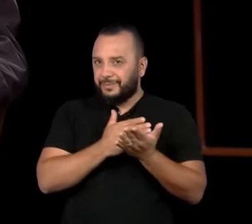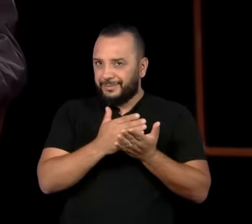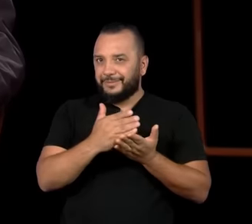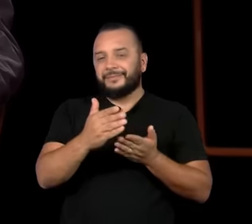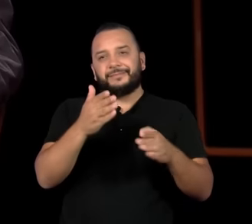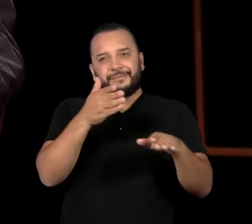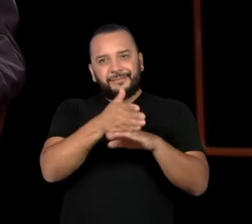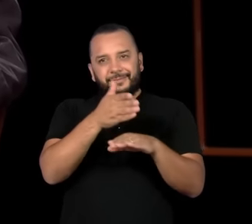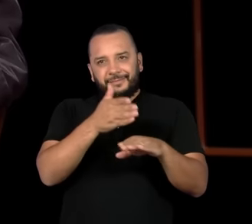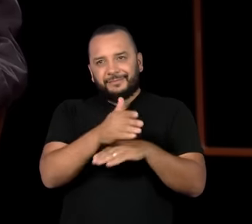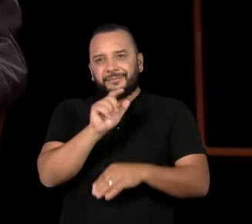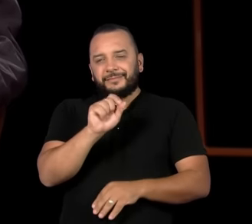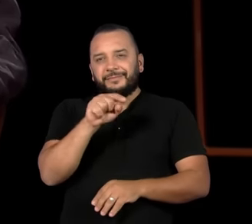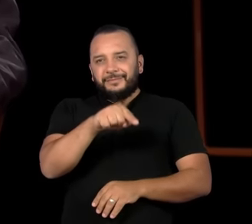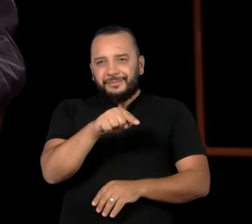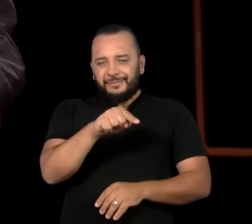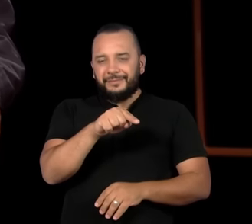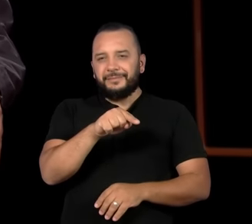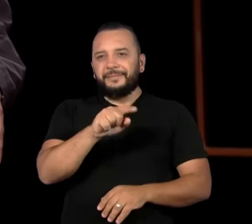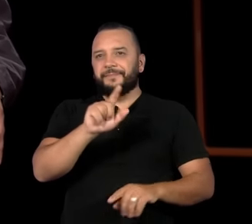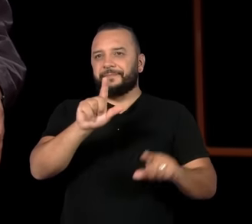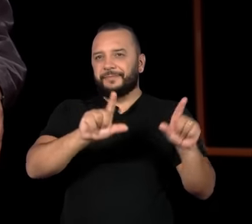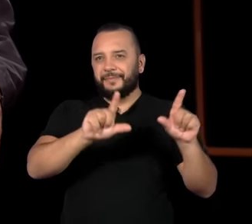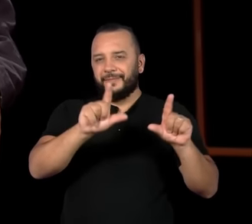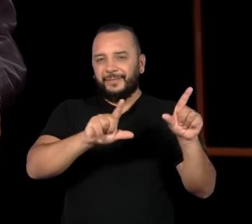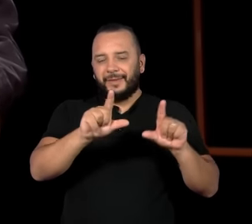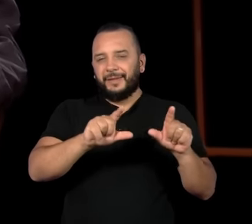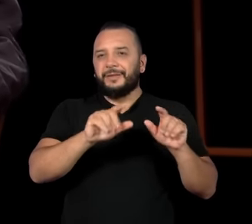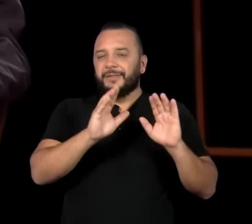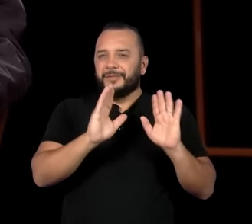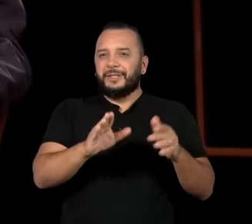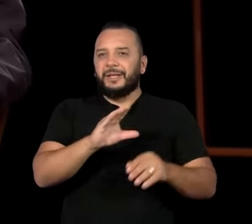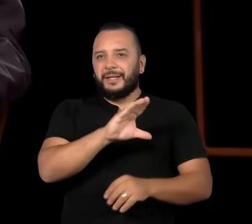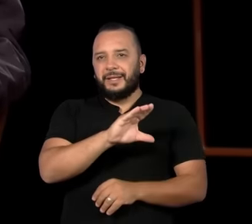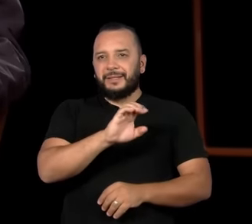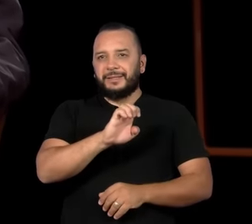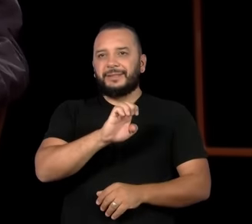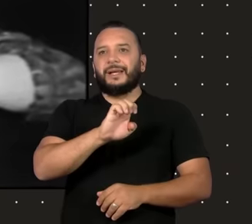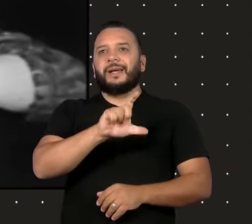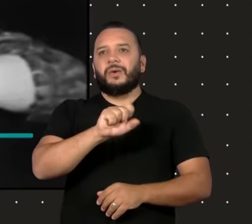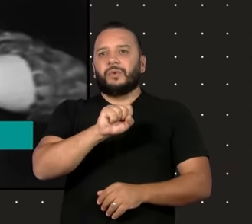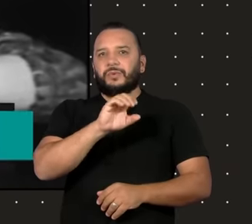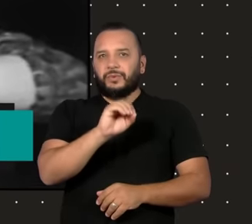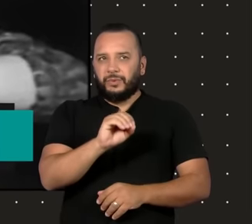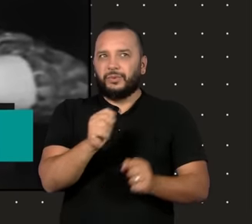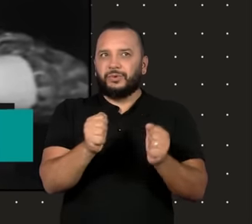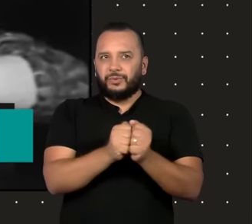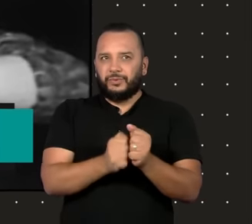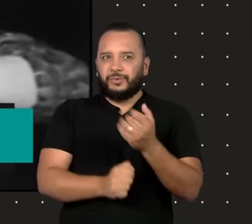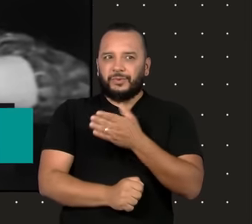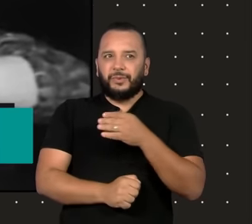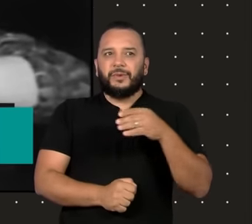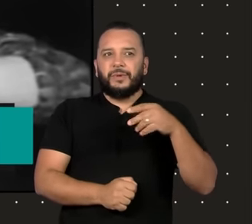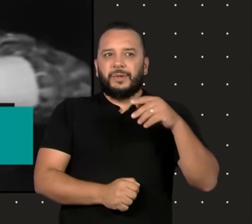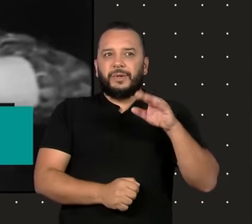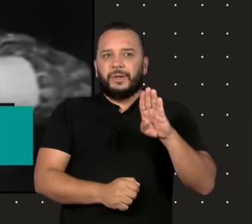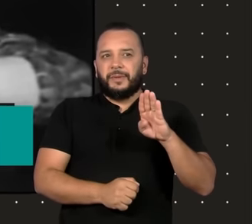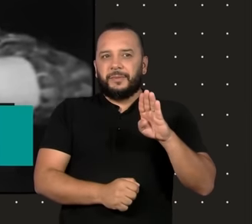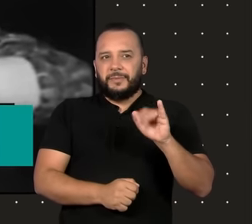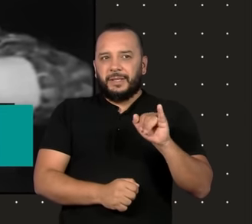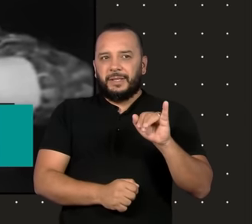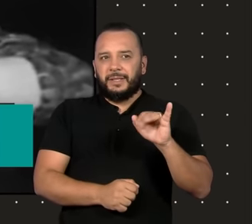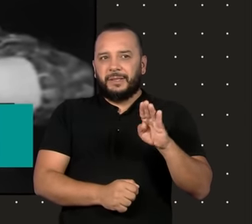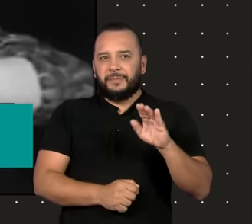que ia durar, num programa da TV Excélsior, que era da Bibi Ferreira. Lá eu tive a oportunidade de